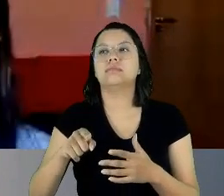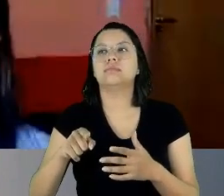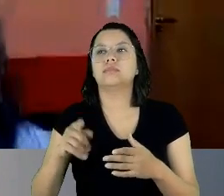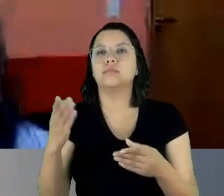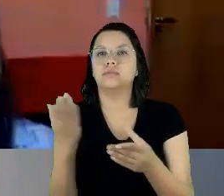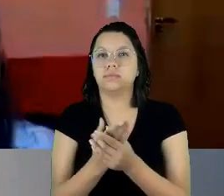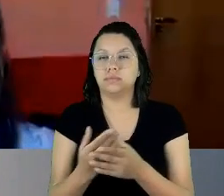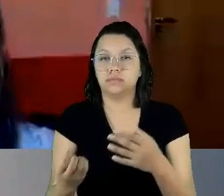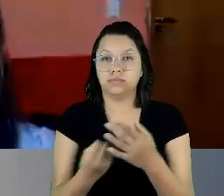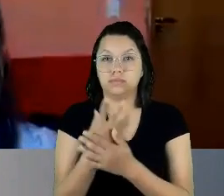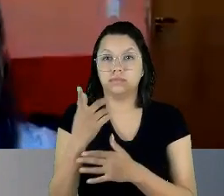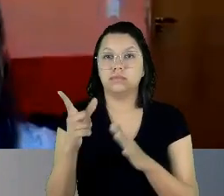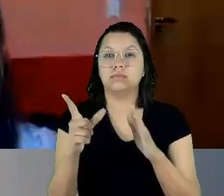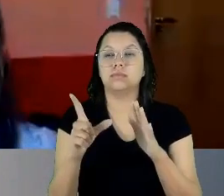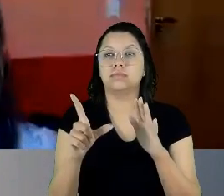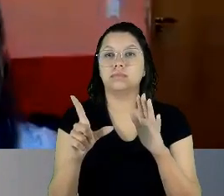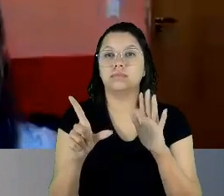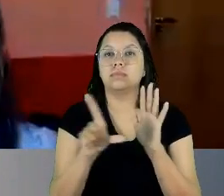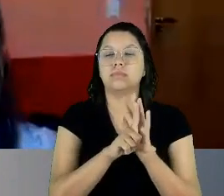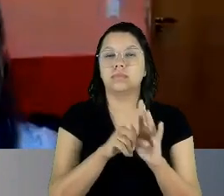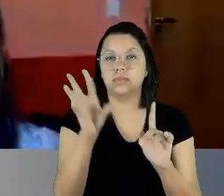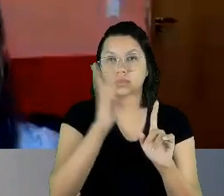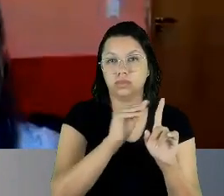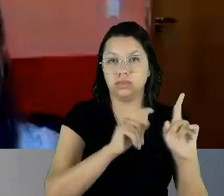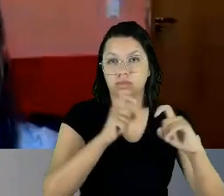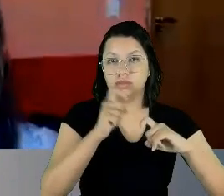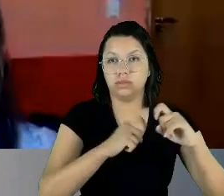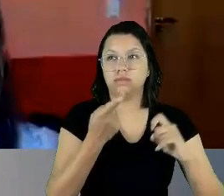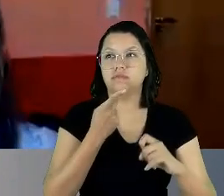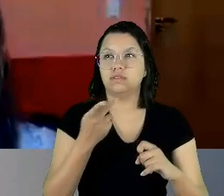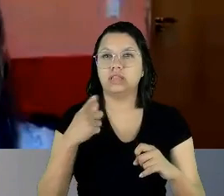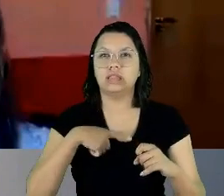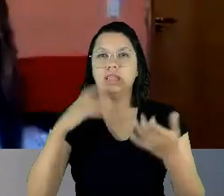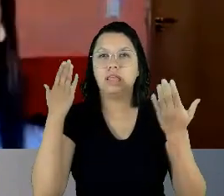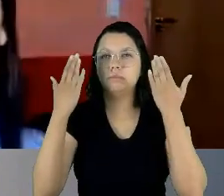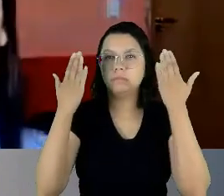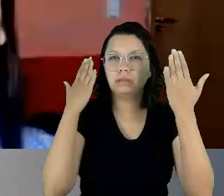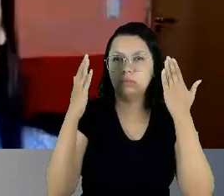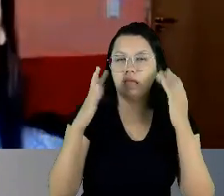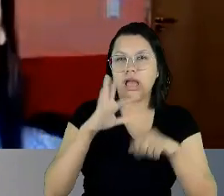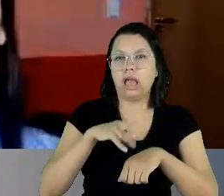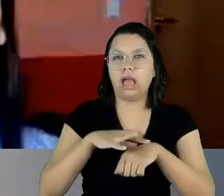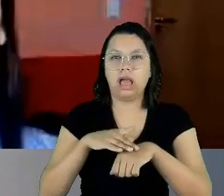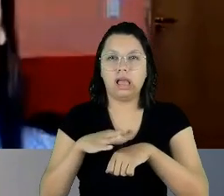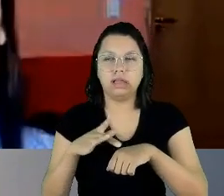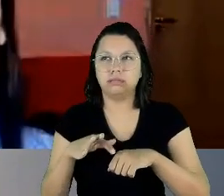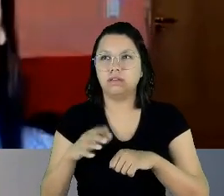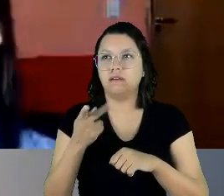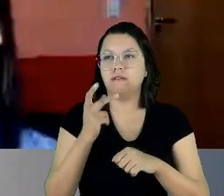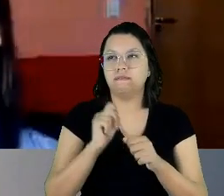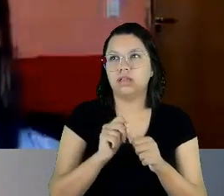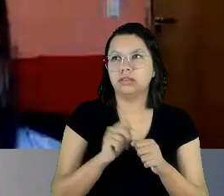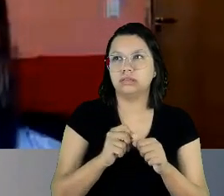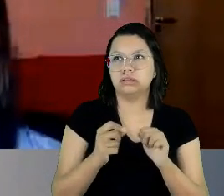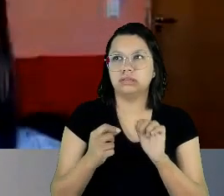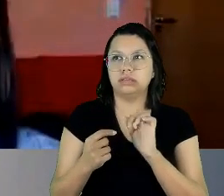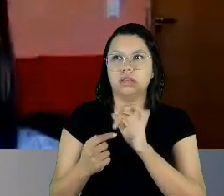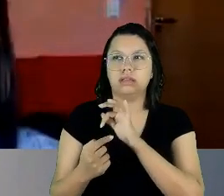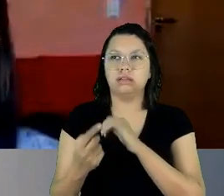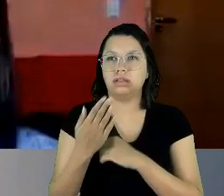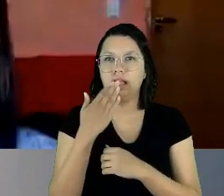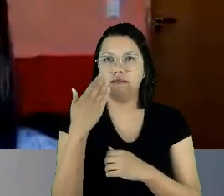lei de importunação, todo mundo falava que o agressor ele tinha problema psicológico, na verdade, ele fazia essas coisas em público